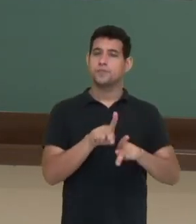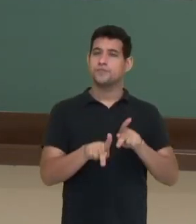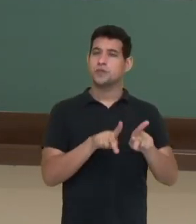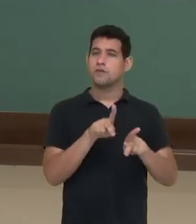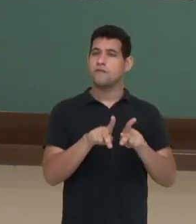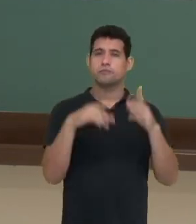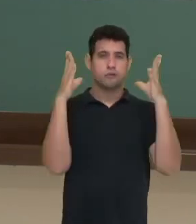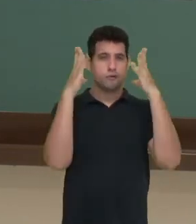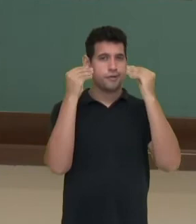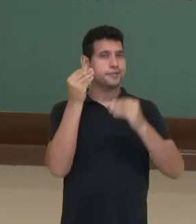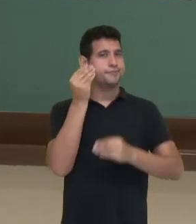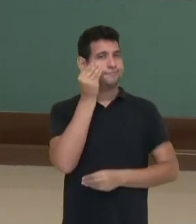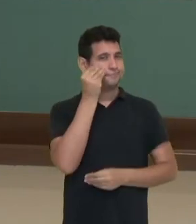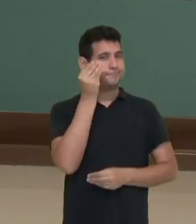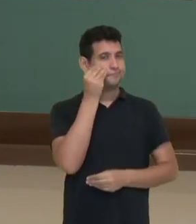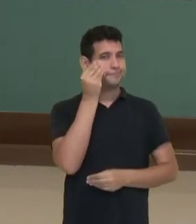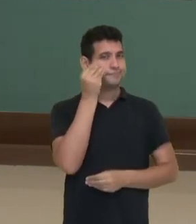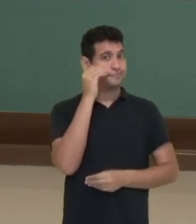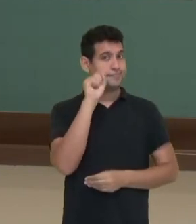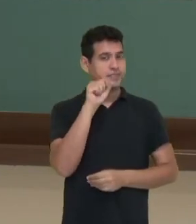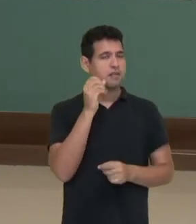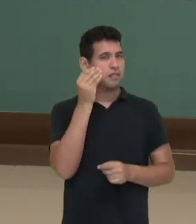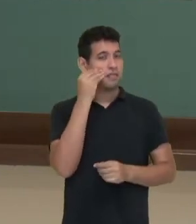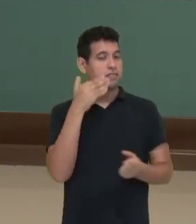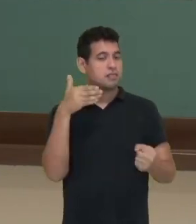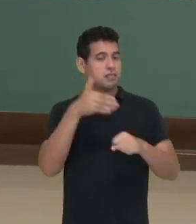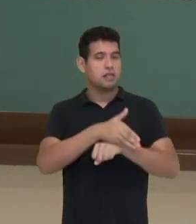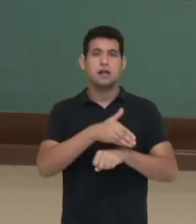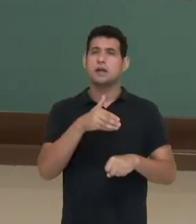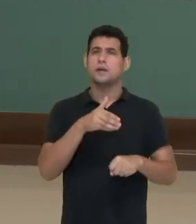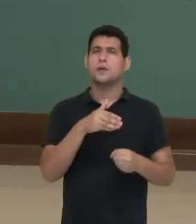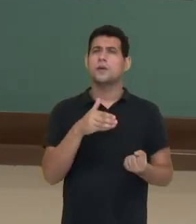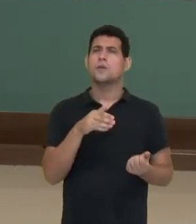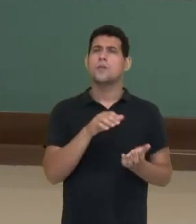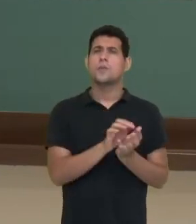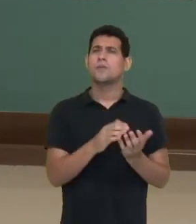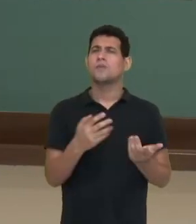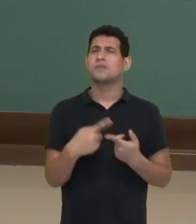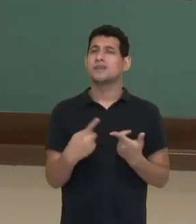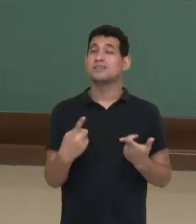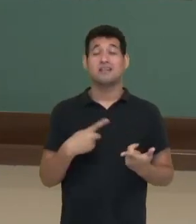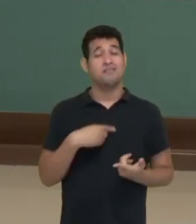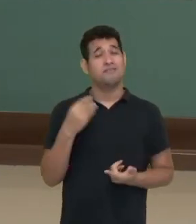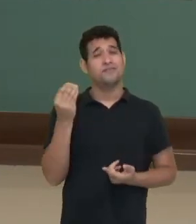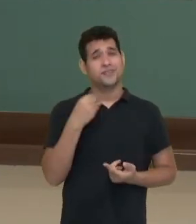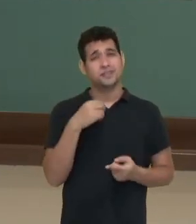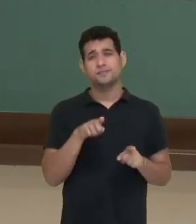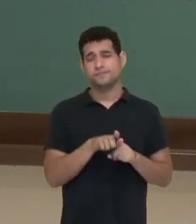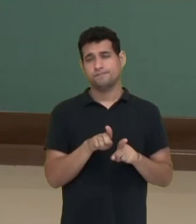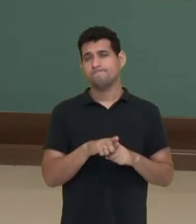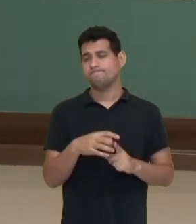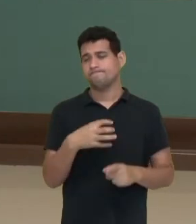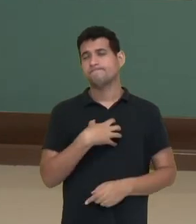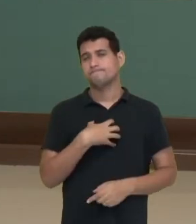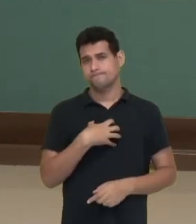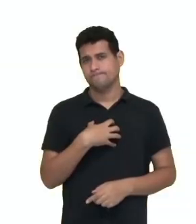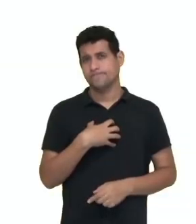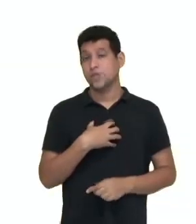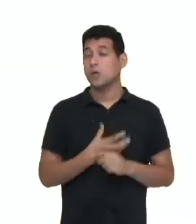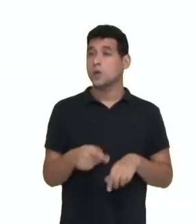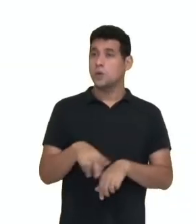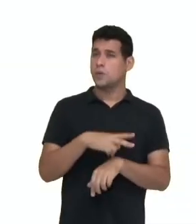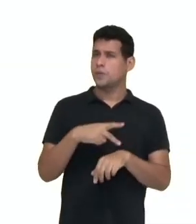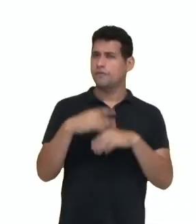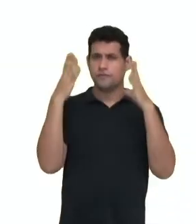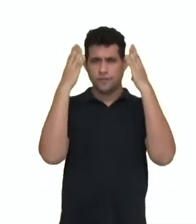terem insistido em invadir Pernambuco, mesmo depois do fracasso na Bahia. Os holandeses